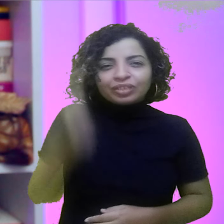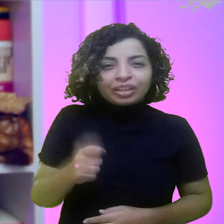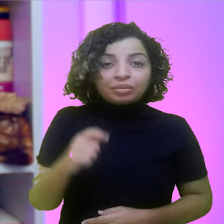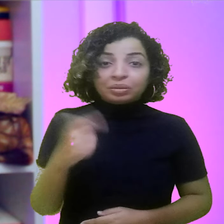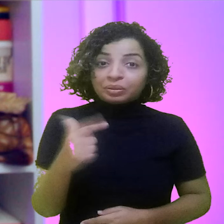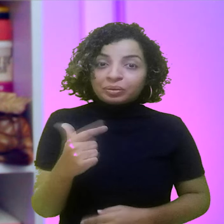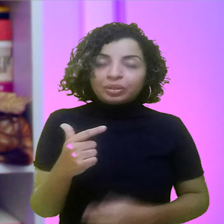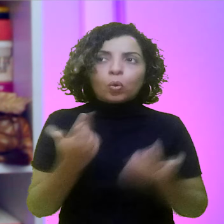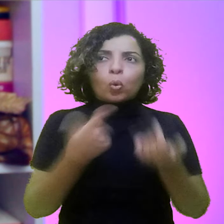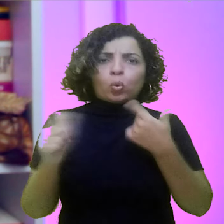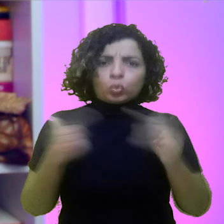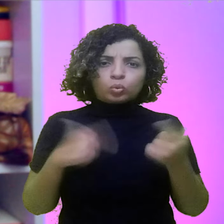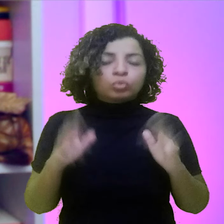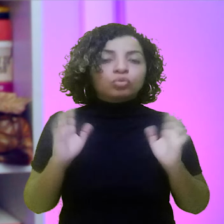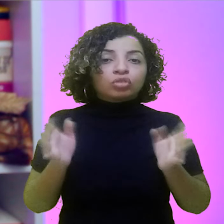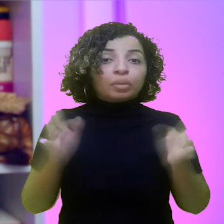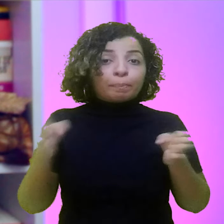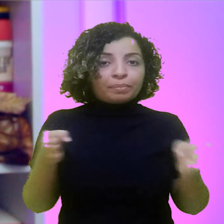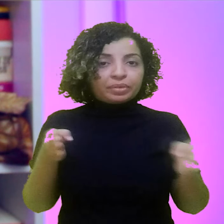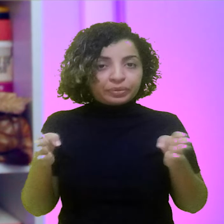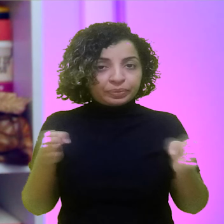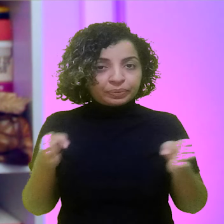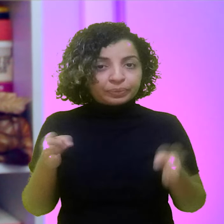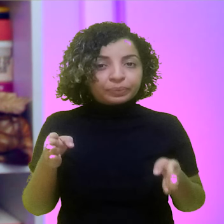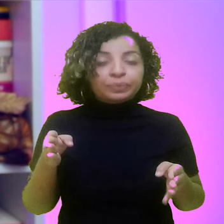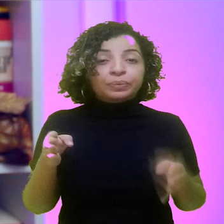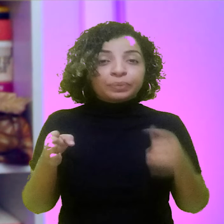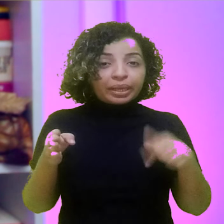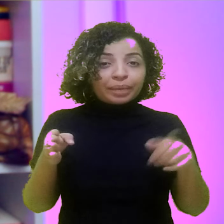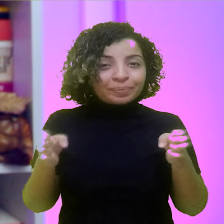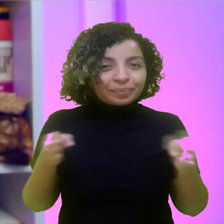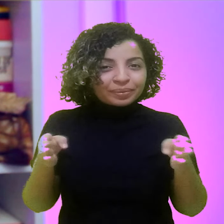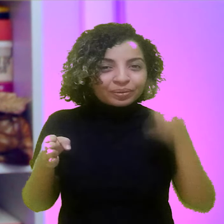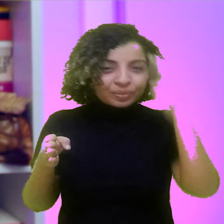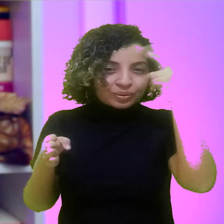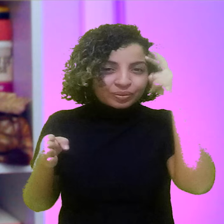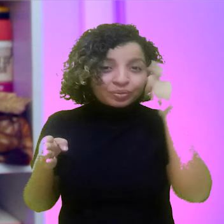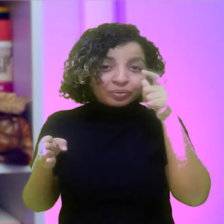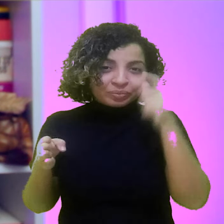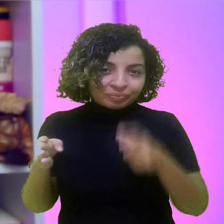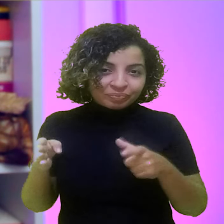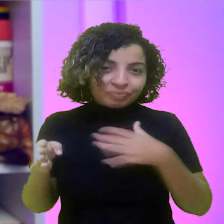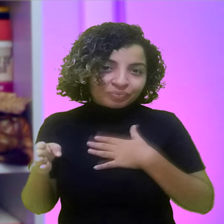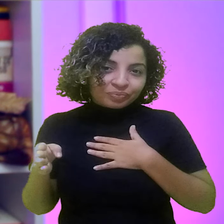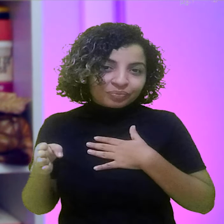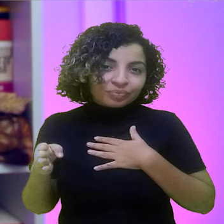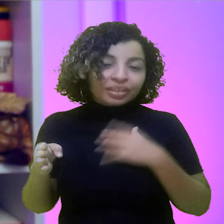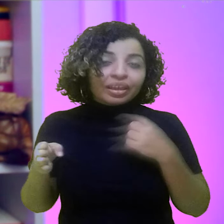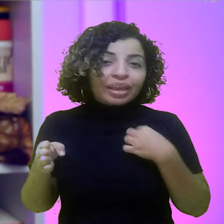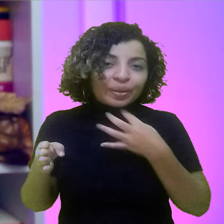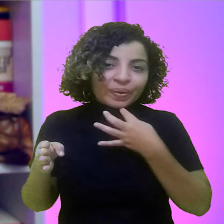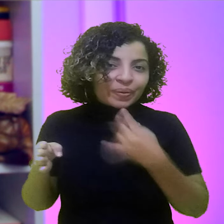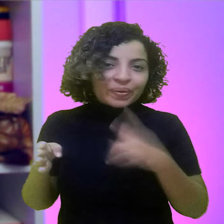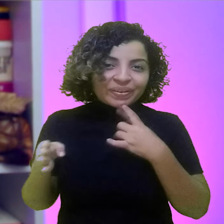outros livros aqui também desse período. É um momento histórico que me interessa, e eu acabei aproveitando. Não conhecia esse